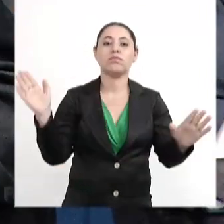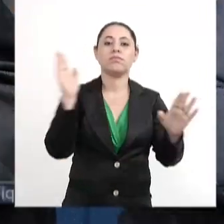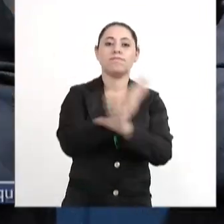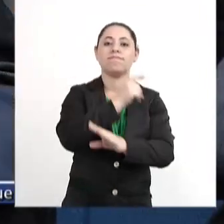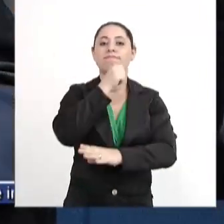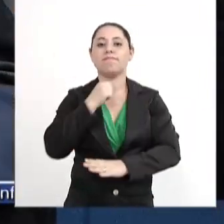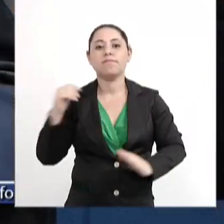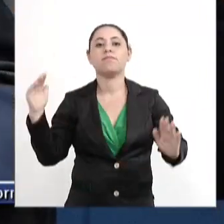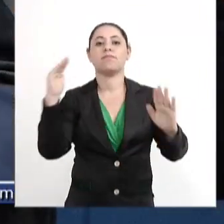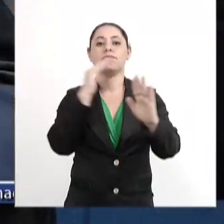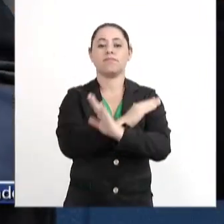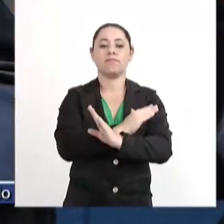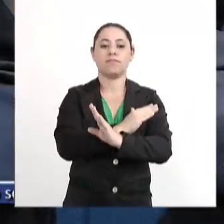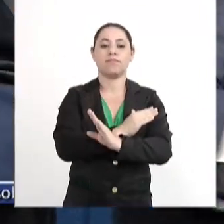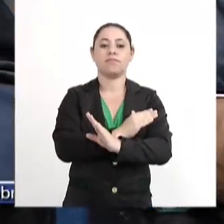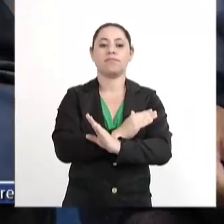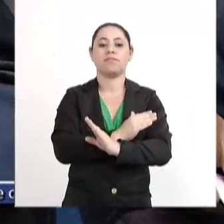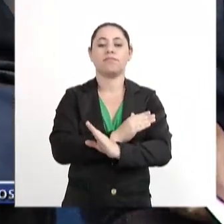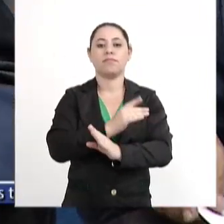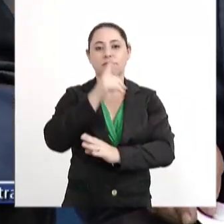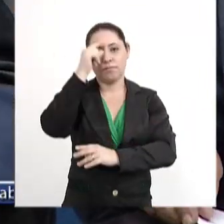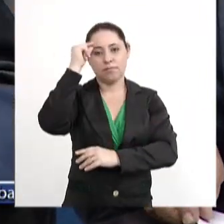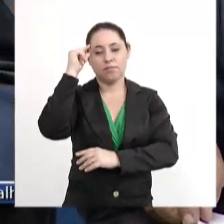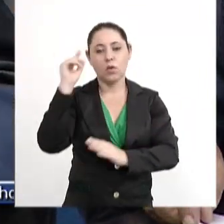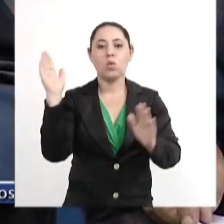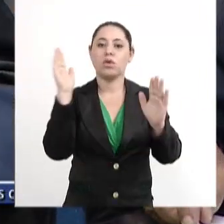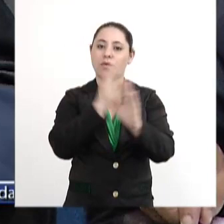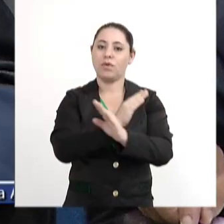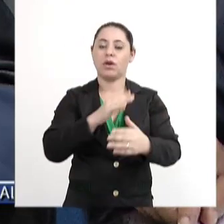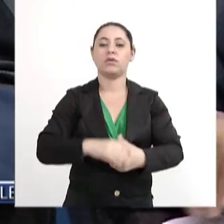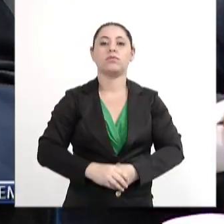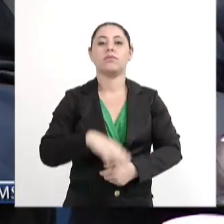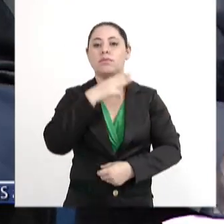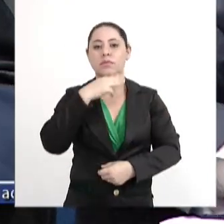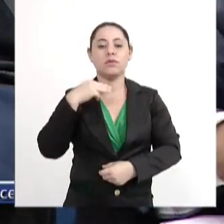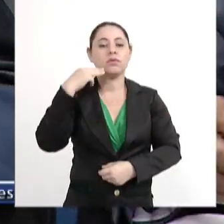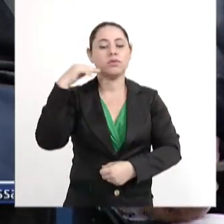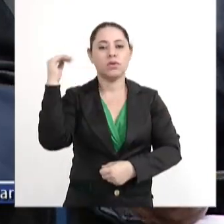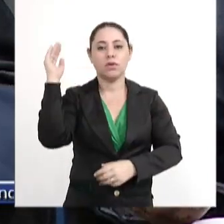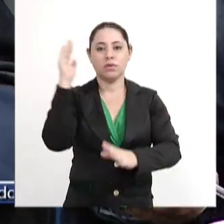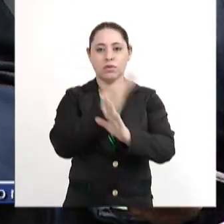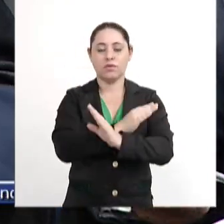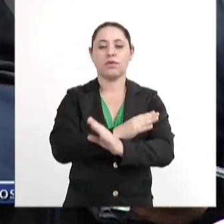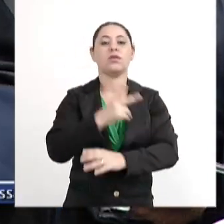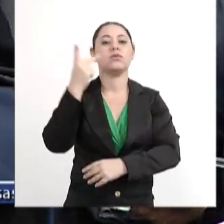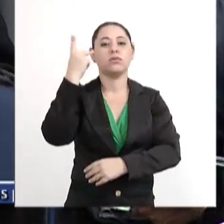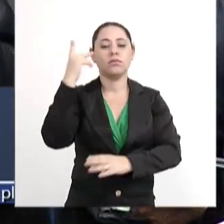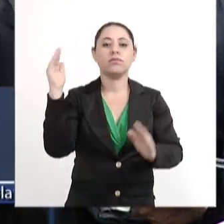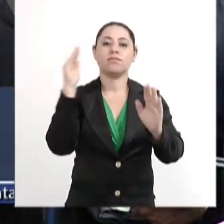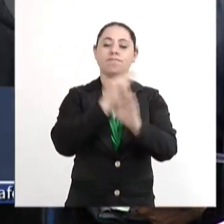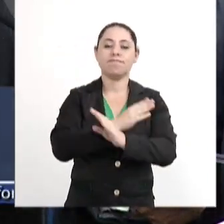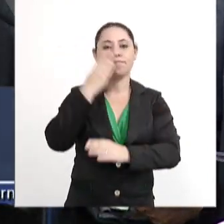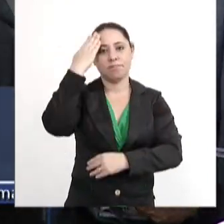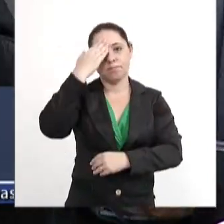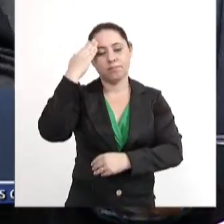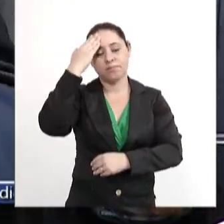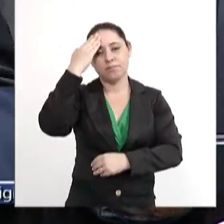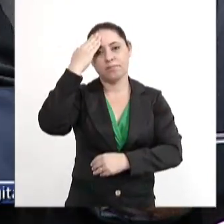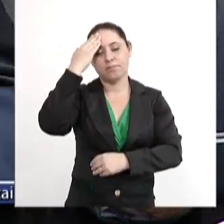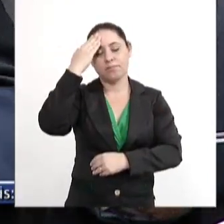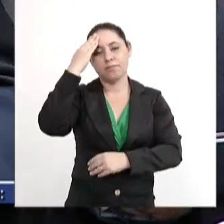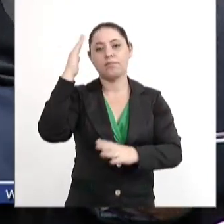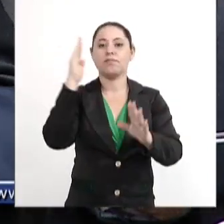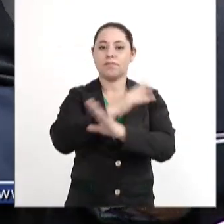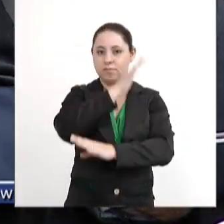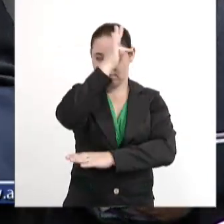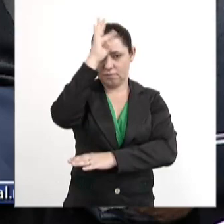Vaz transfere, Herculano Borges transfere, Marçal Filho transfere, Pedro Kemp transfere, Barbosinha transfere, Felipe